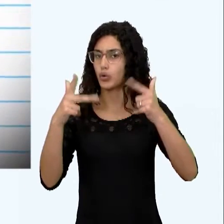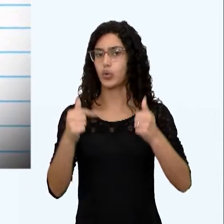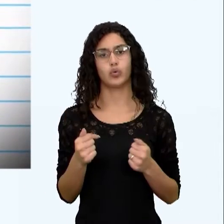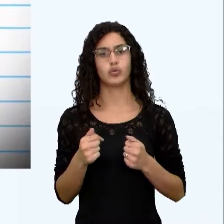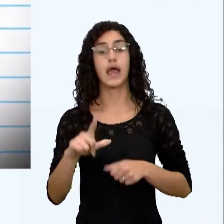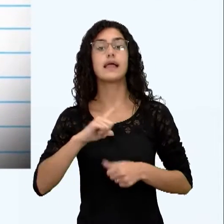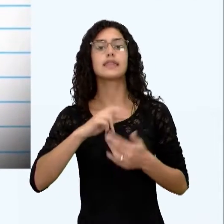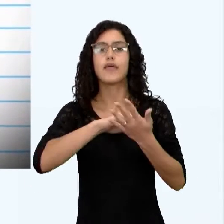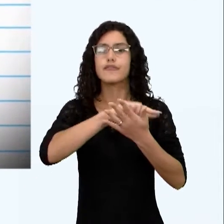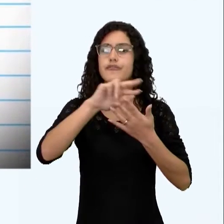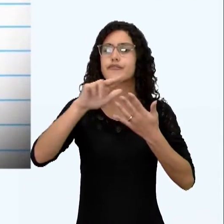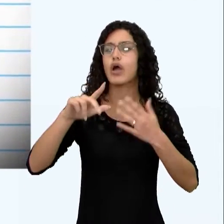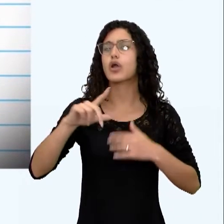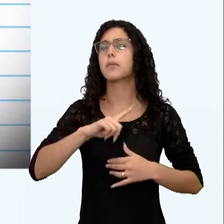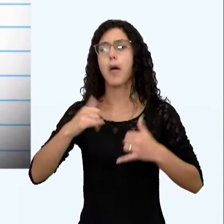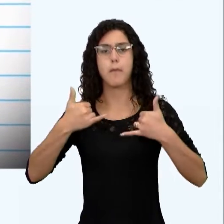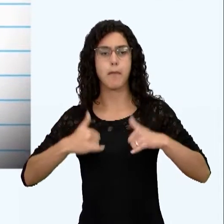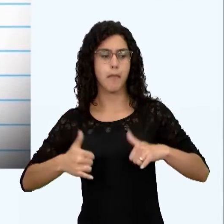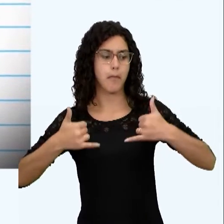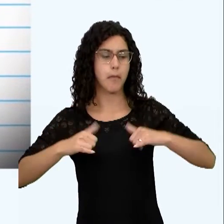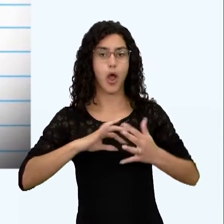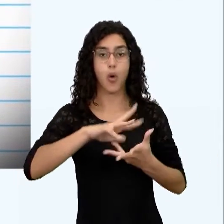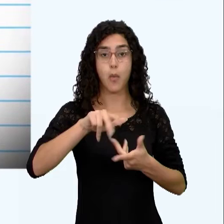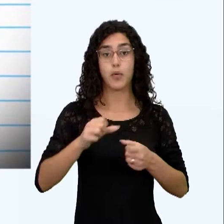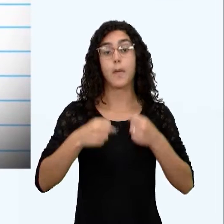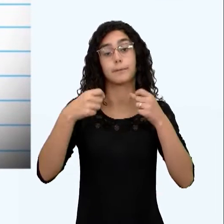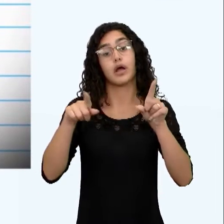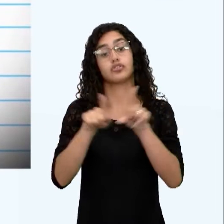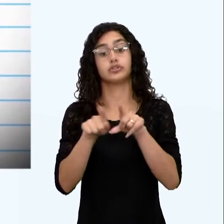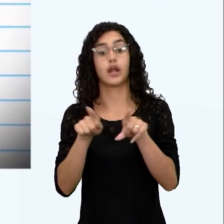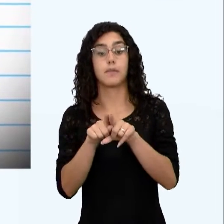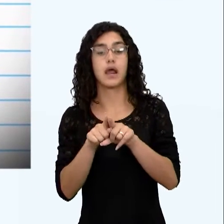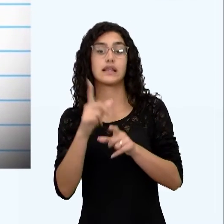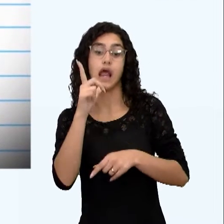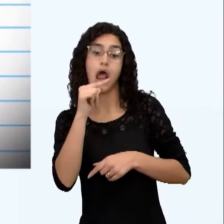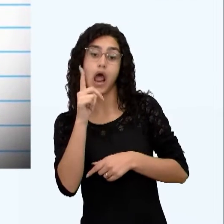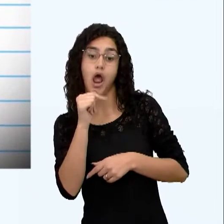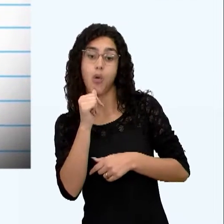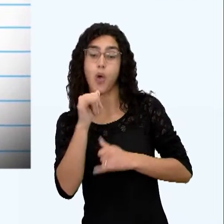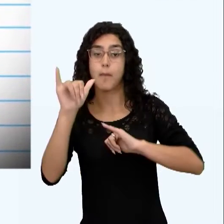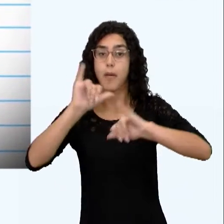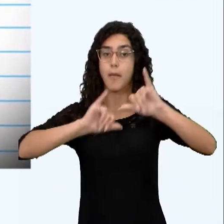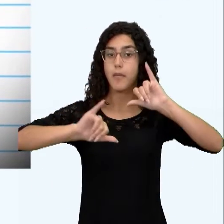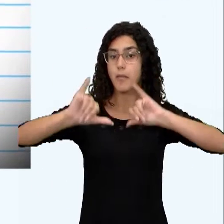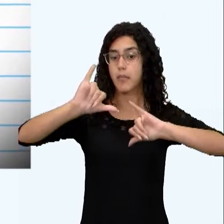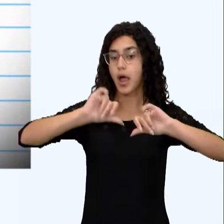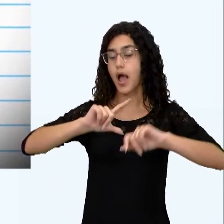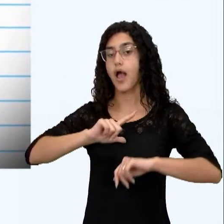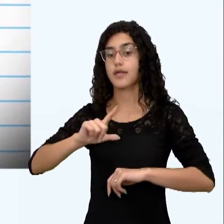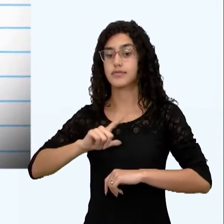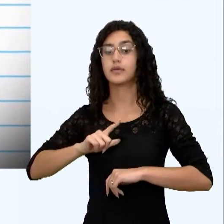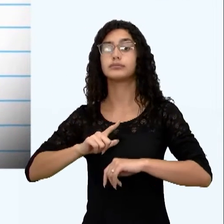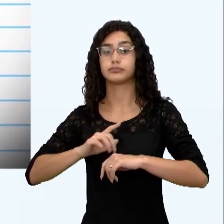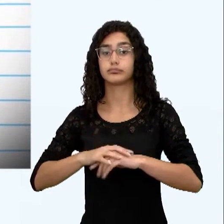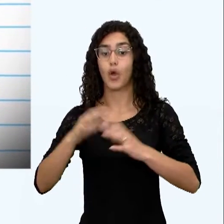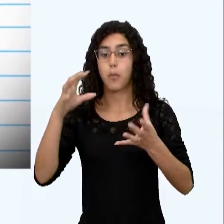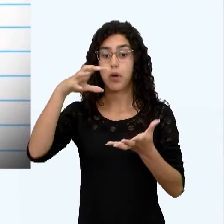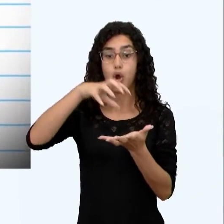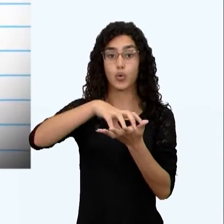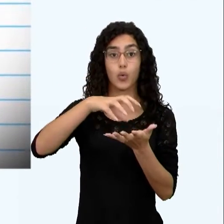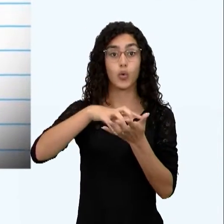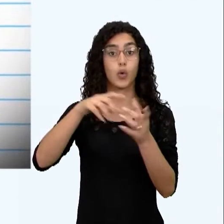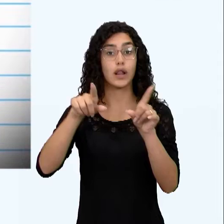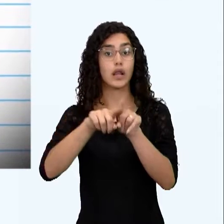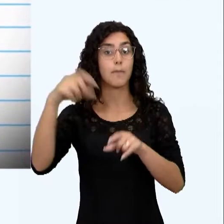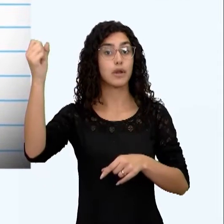todos. Existem diversas fontes de energia no mundo. Pode-se gerá-la por meio da força da água, pela queima de combustíveis fósseis, por reação nuclear, pela